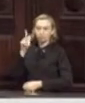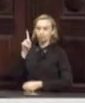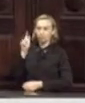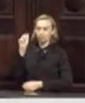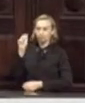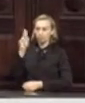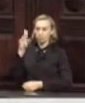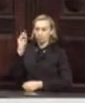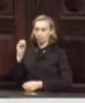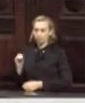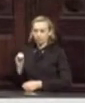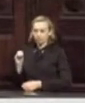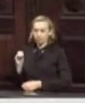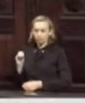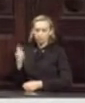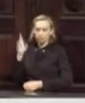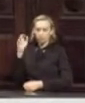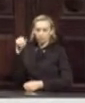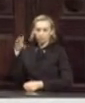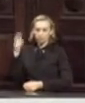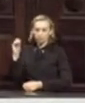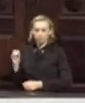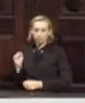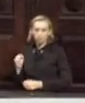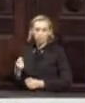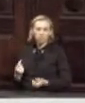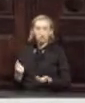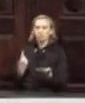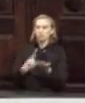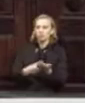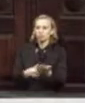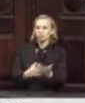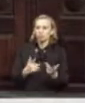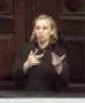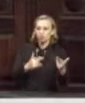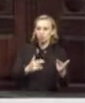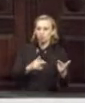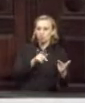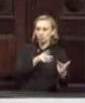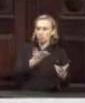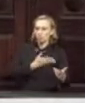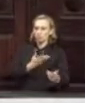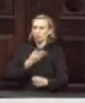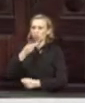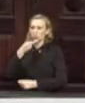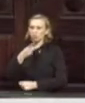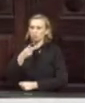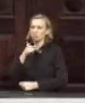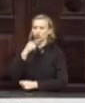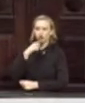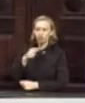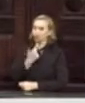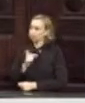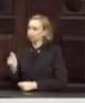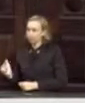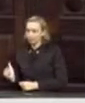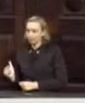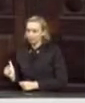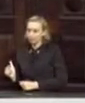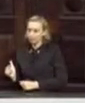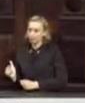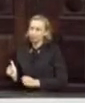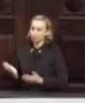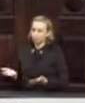Ramos. Concordando aqui com a fala do deputado Luiz Paulo, não há dúvida nenhuma, e também daqueles que antecederam